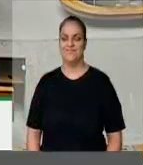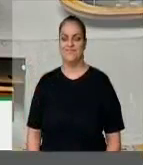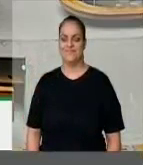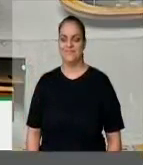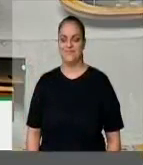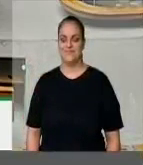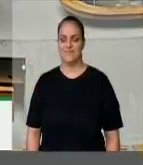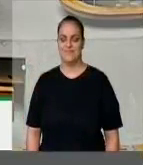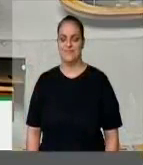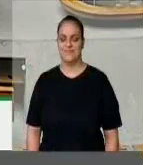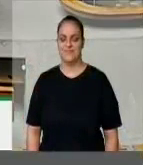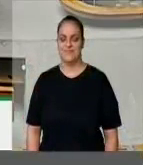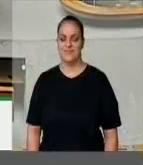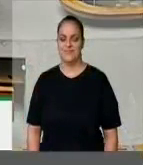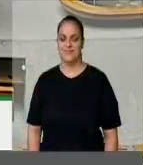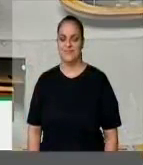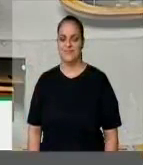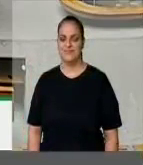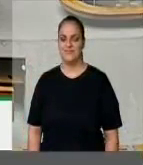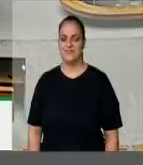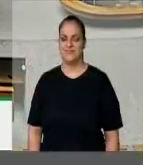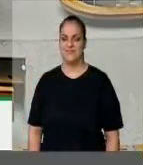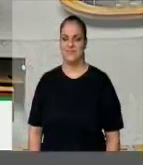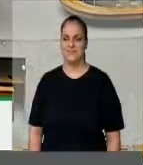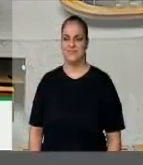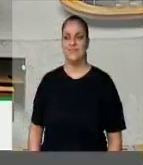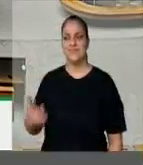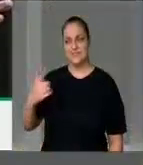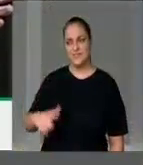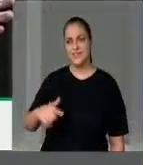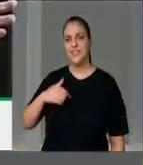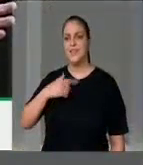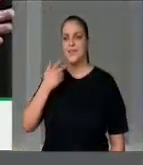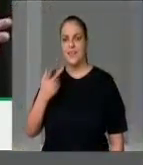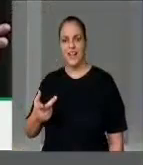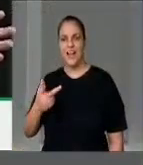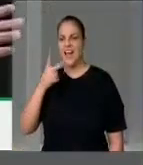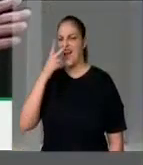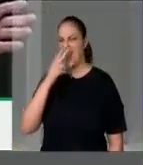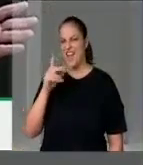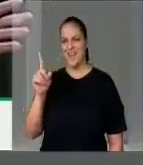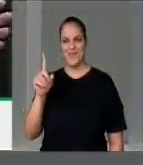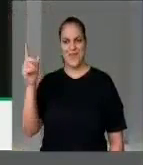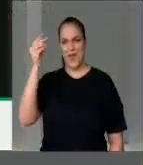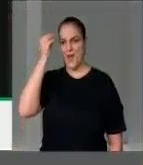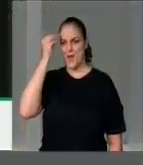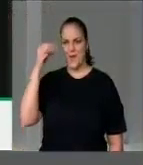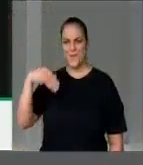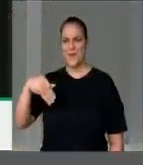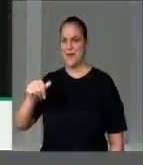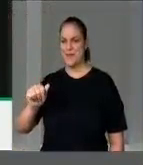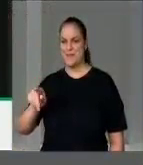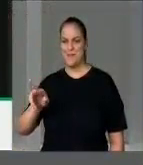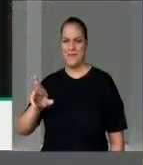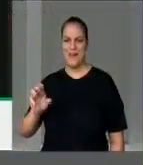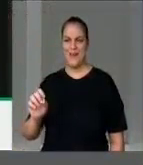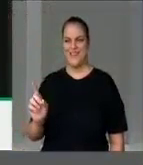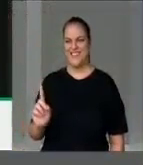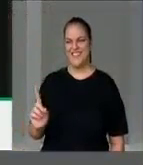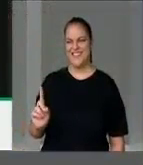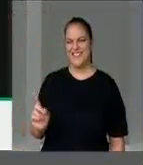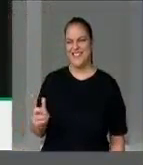Presidente, cortou novamente, penso que não foi o nosso deputado Mauro, que é meu amigo, porém é da base do governo,